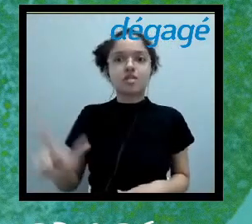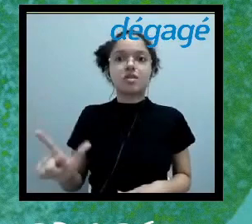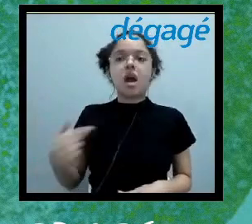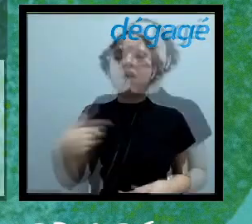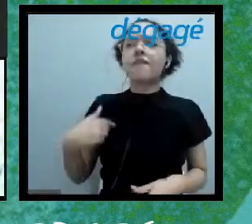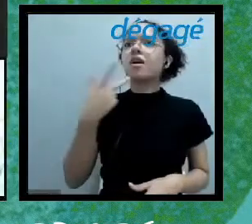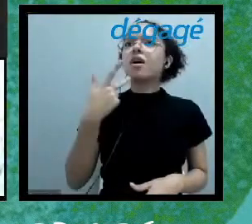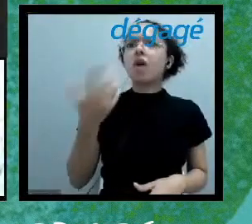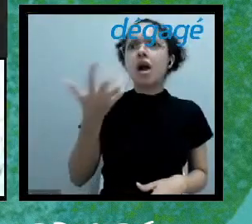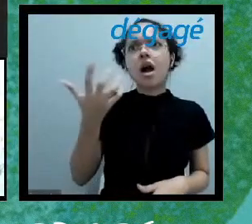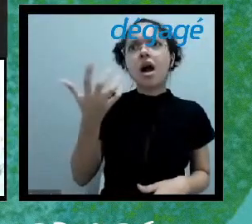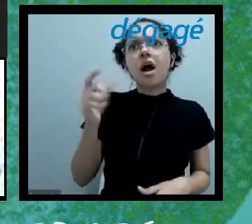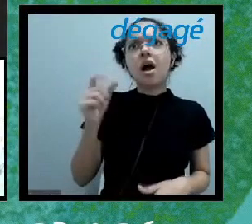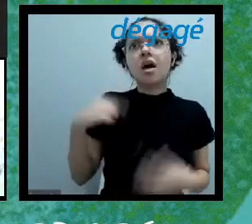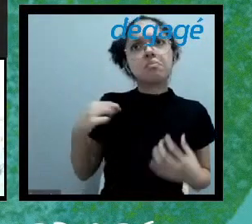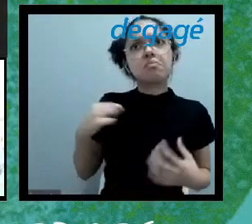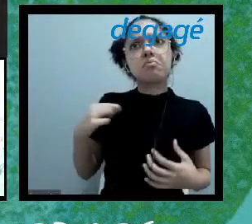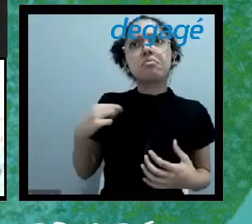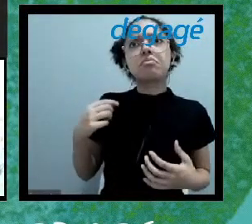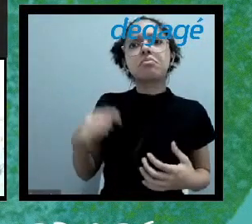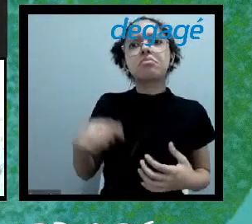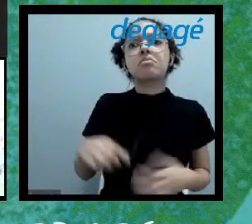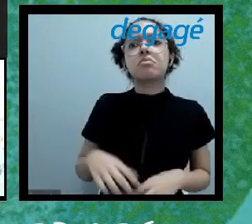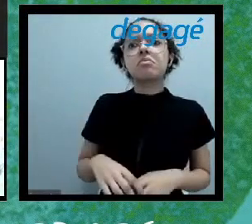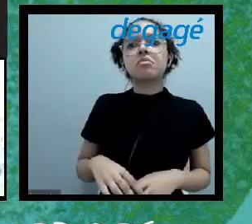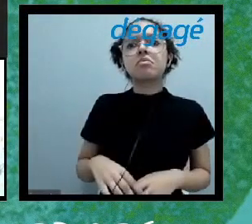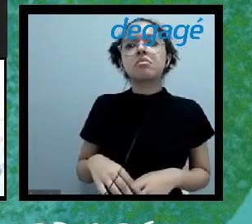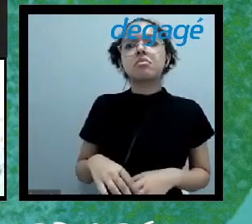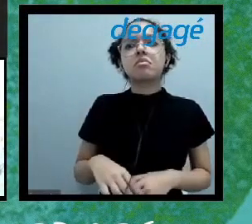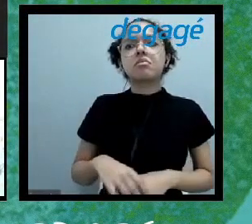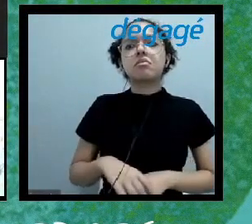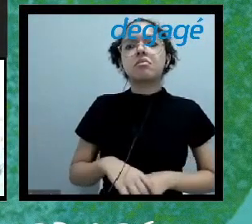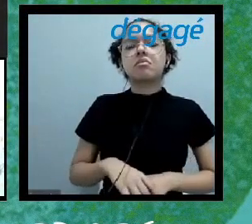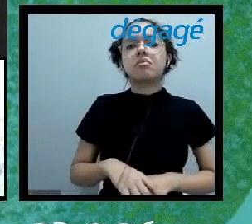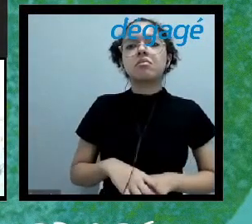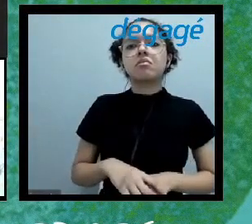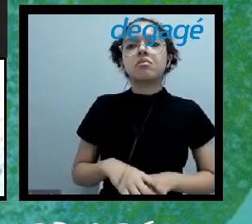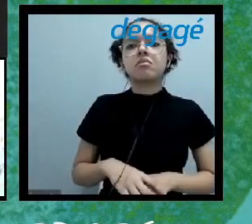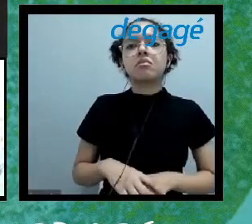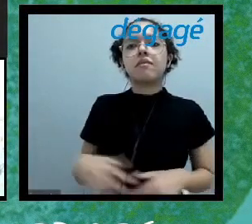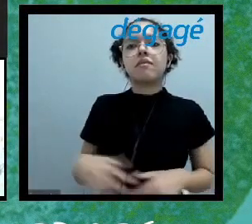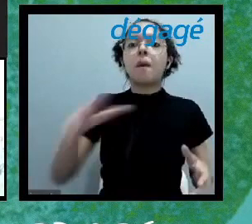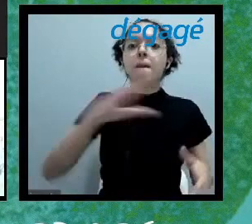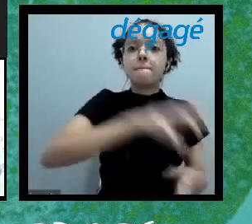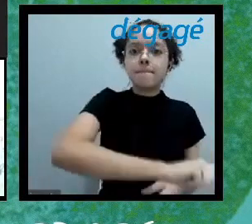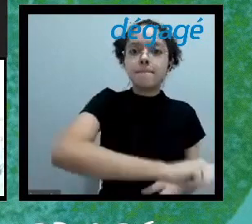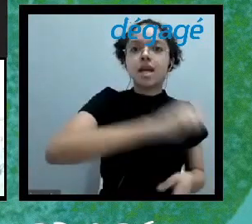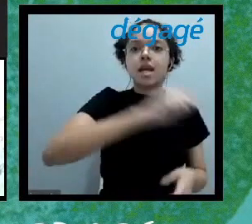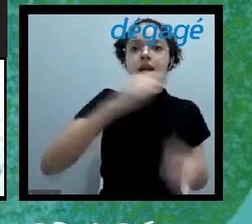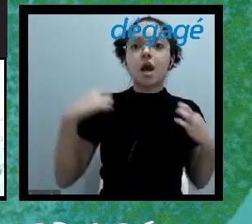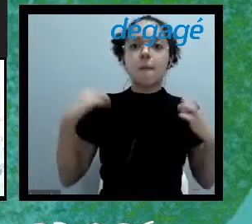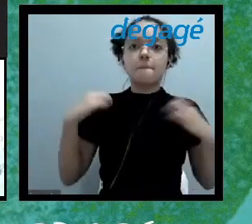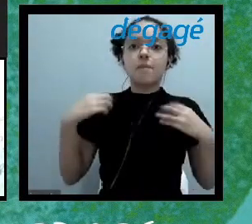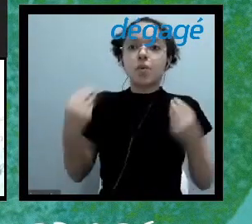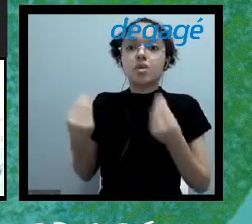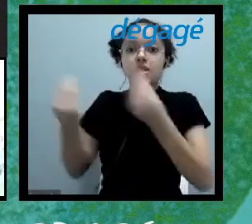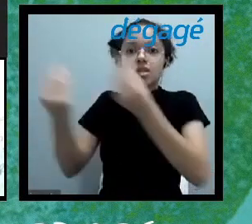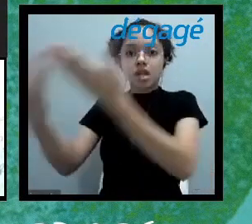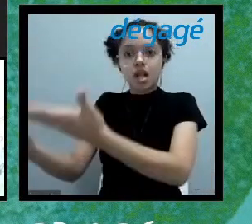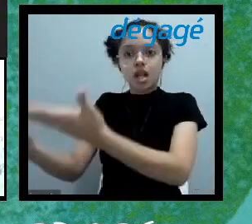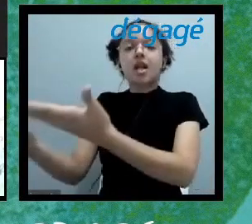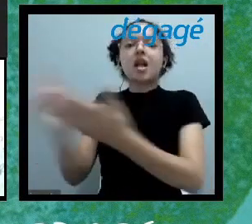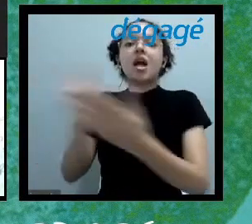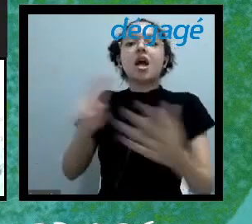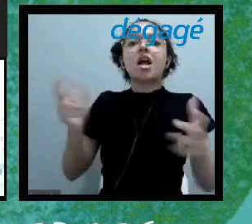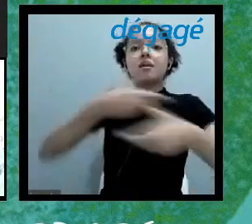ficou assim, meio numa coisa interna. Aí eu peguei uma, dei para ele, ele vestiu a blusa. A gente